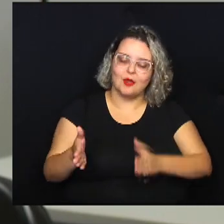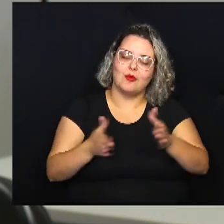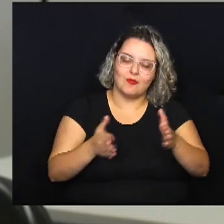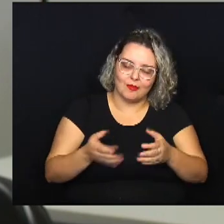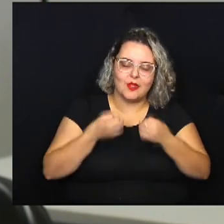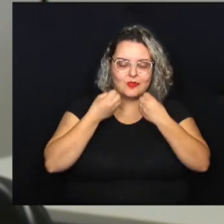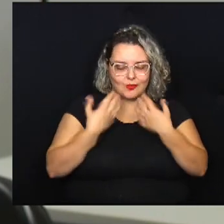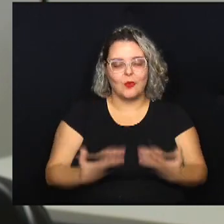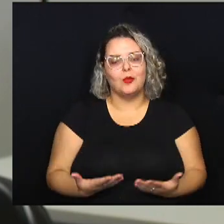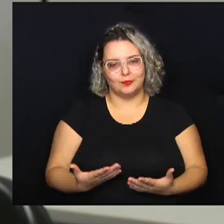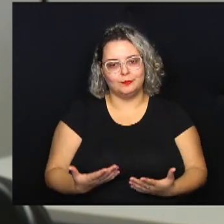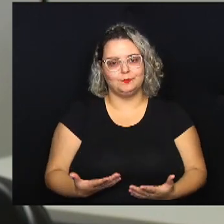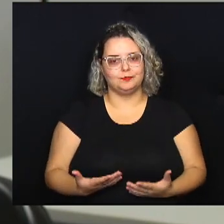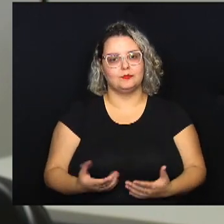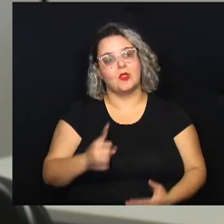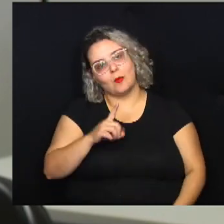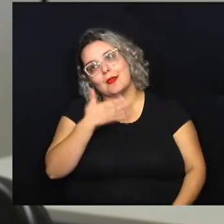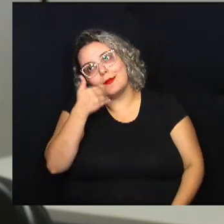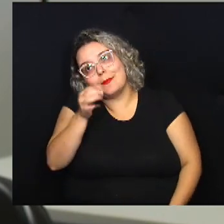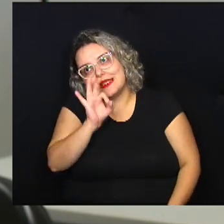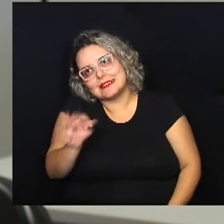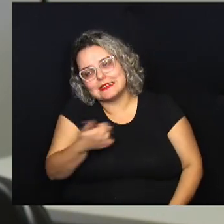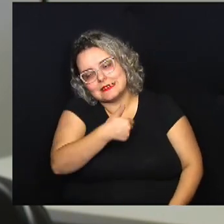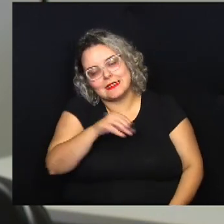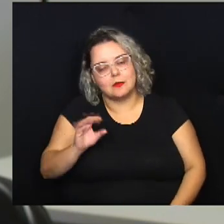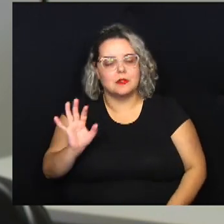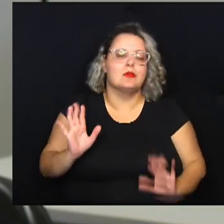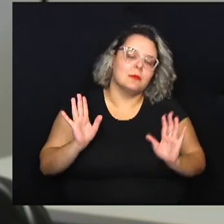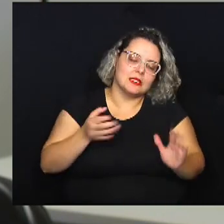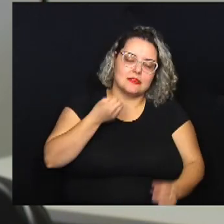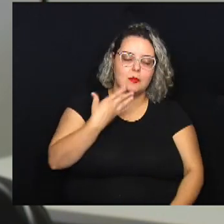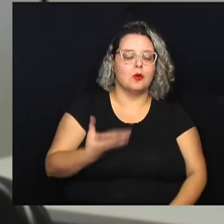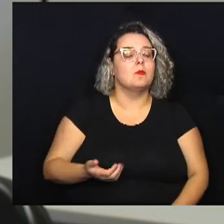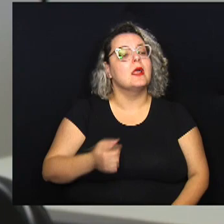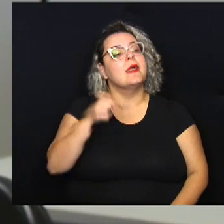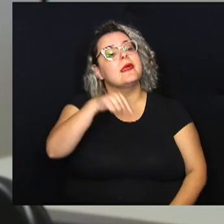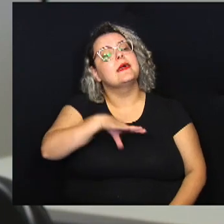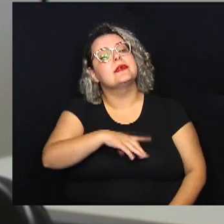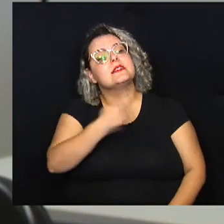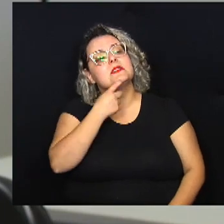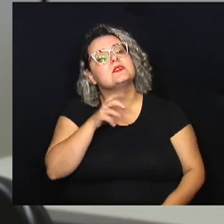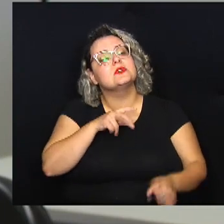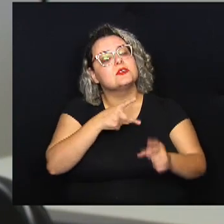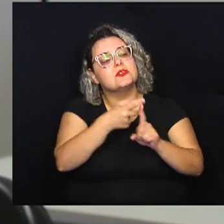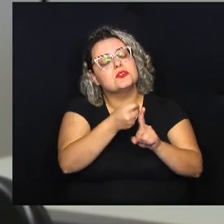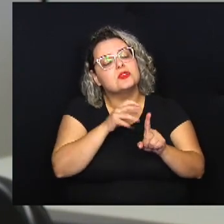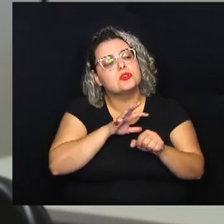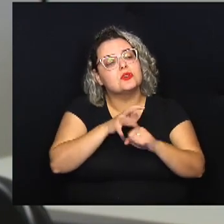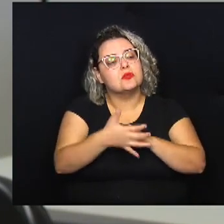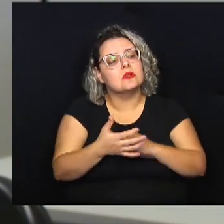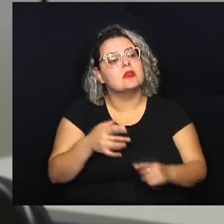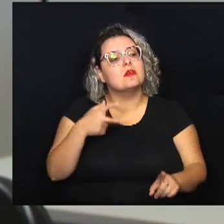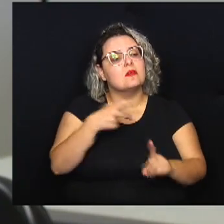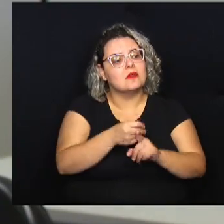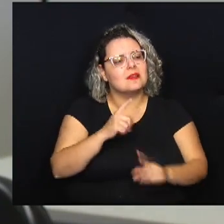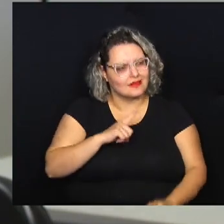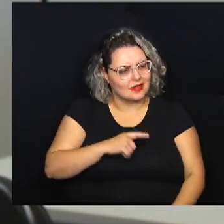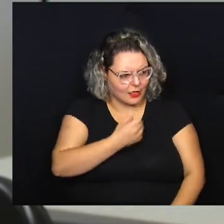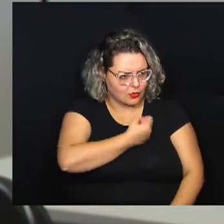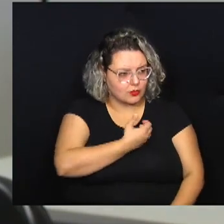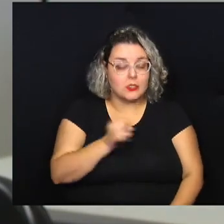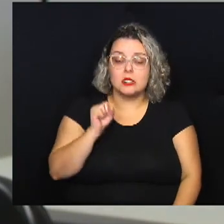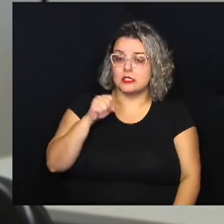Aqui em Campinas, como está a situação da vacinação da Covid? Já tem quantas pessoas foram vacinadas até agora? Sim,